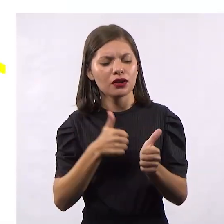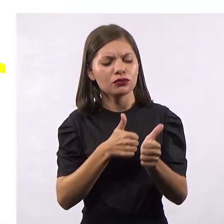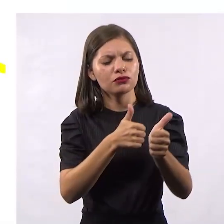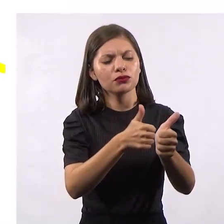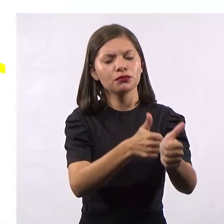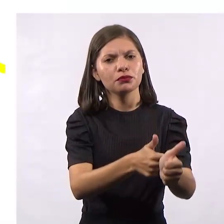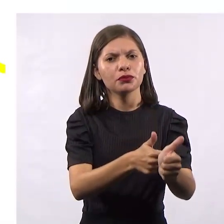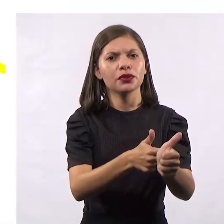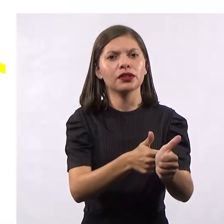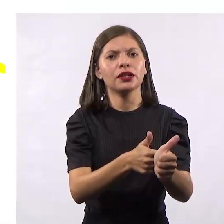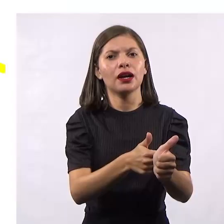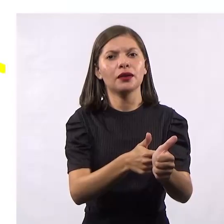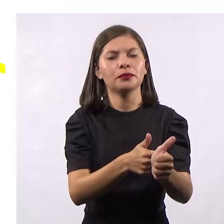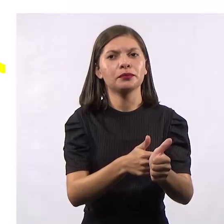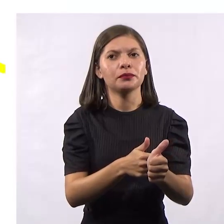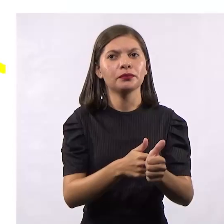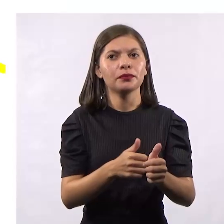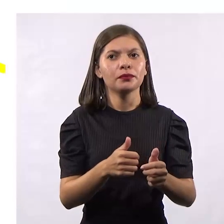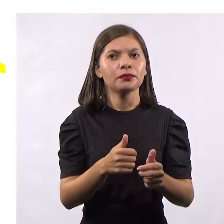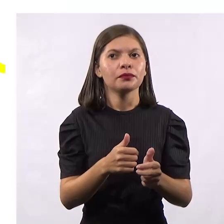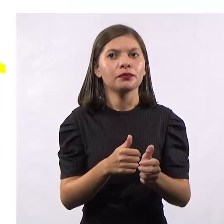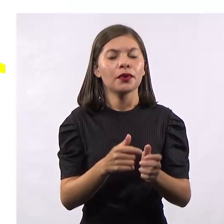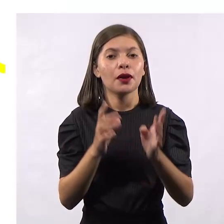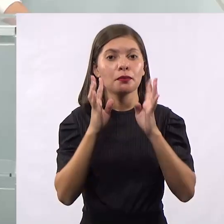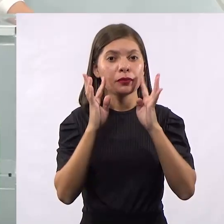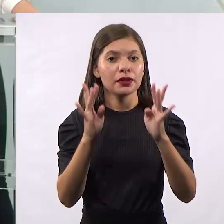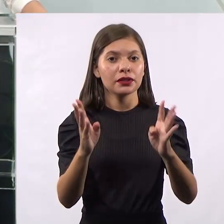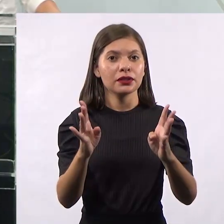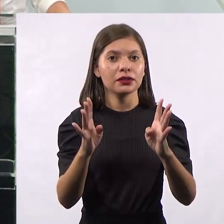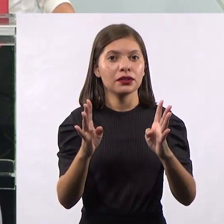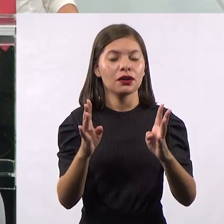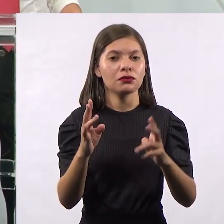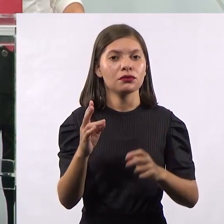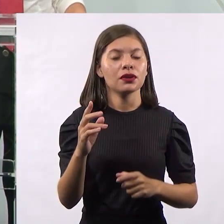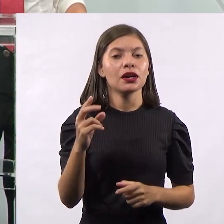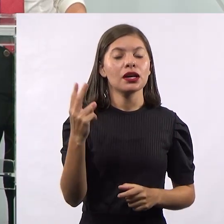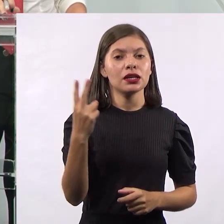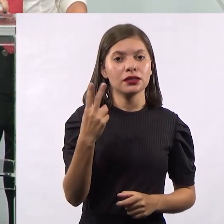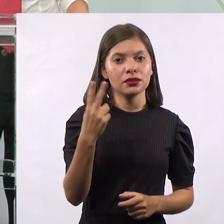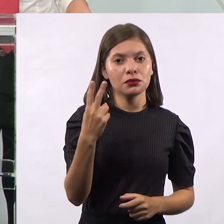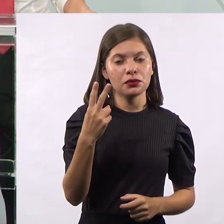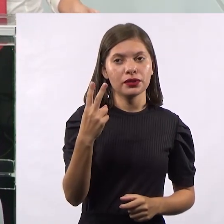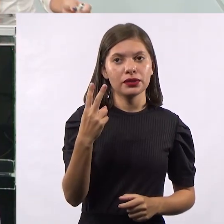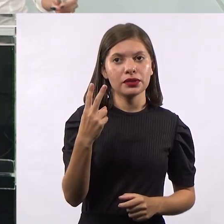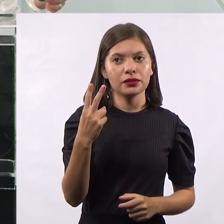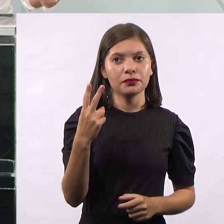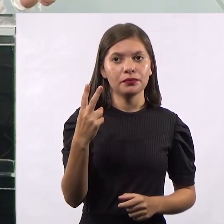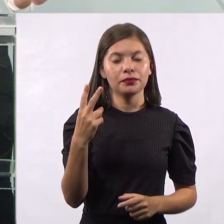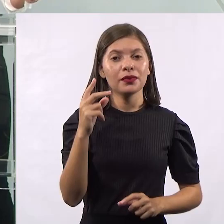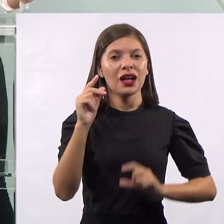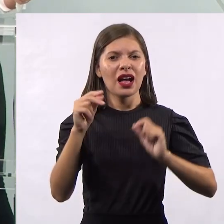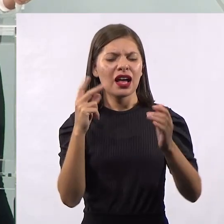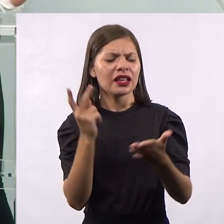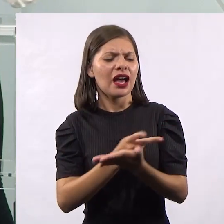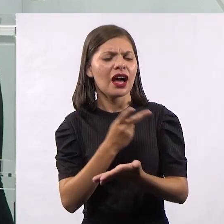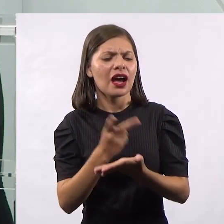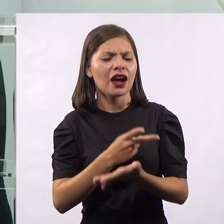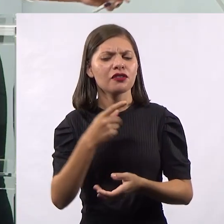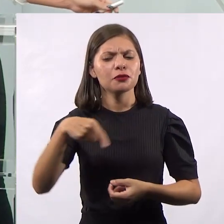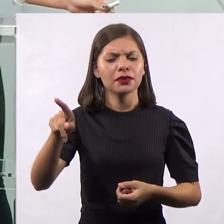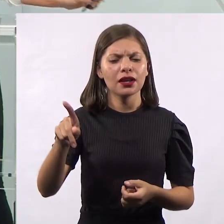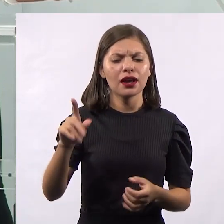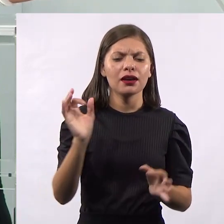fiscalizar e acompanhar sua execução. Mas presta atenção aqui, gente, no caso desse 2, é claro que não é assim, tem